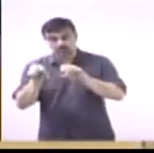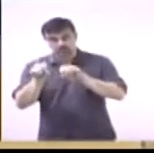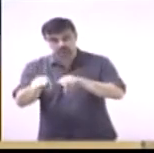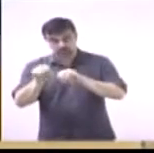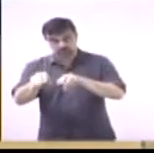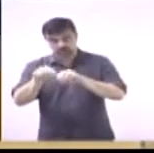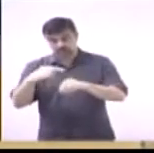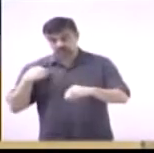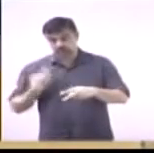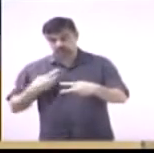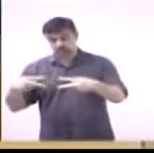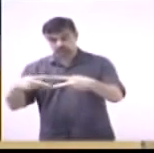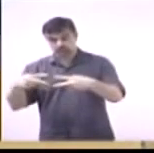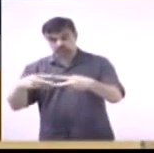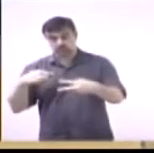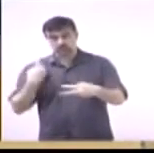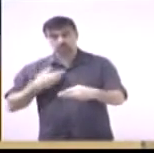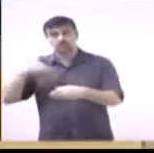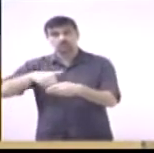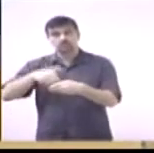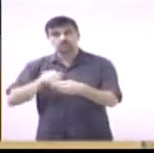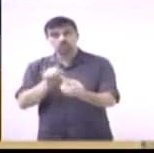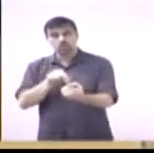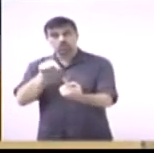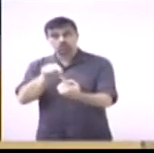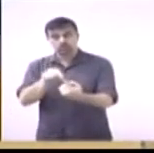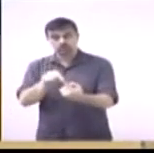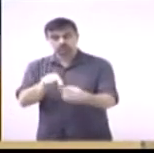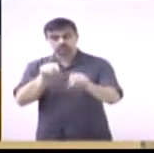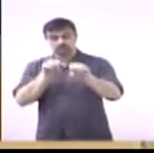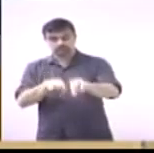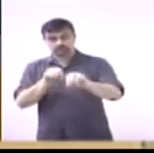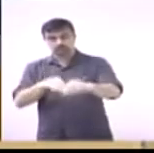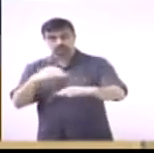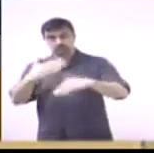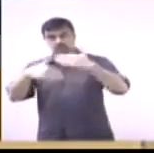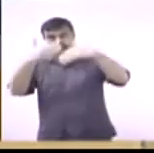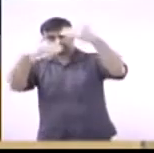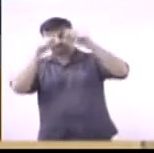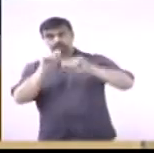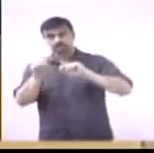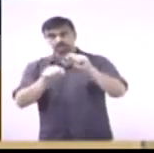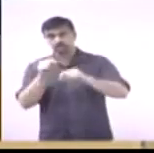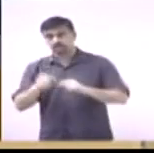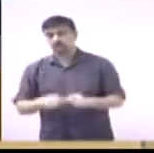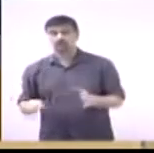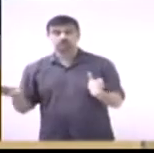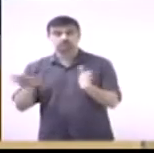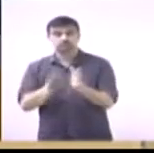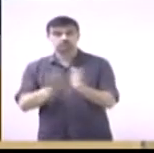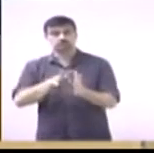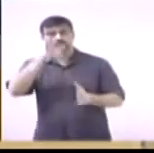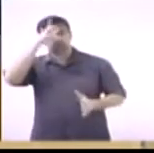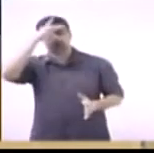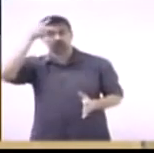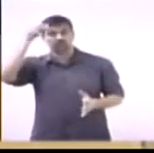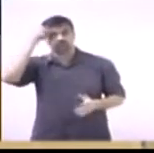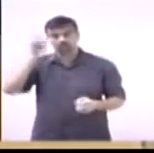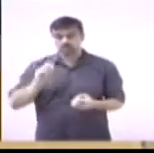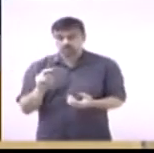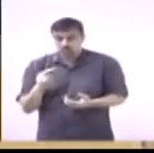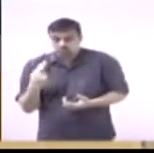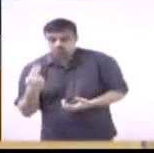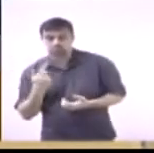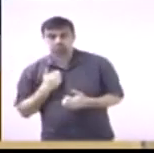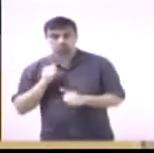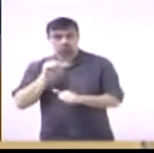de educação, para que a educação se desenvolva e para que quem entre ou saia, independente de